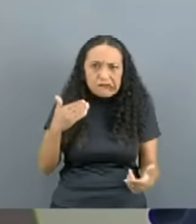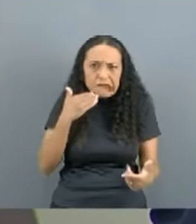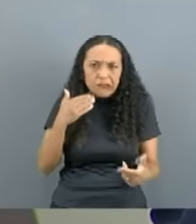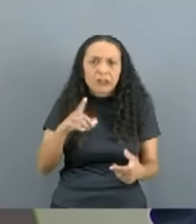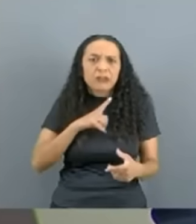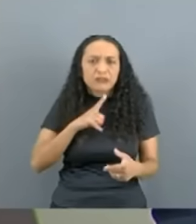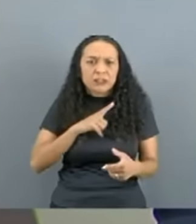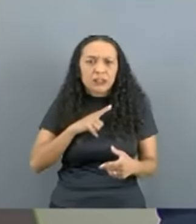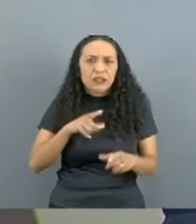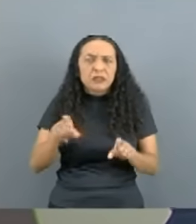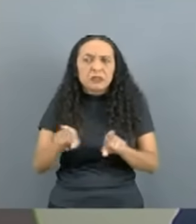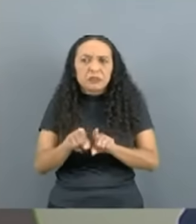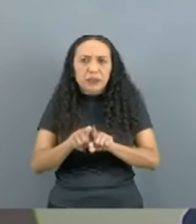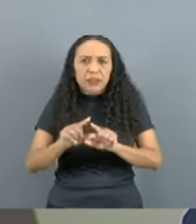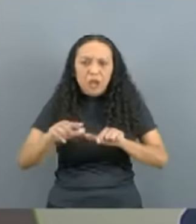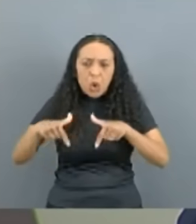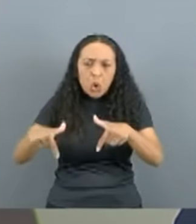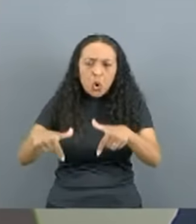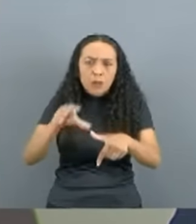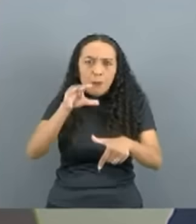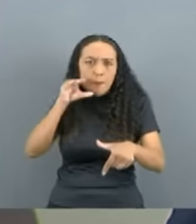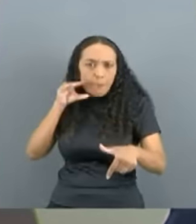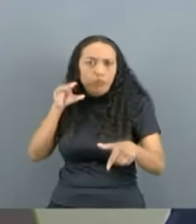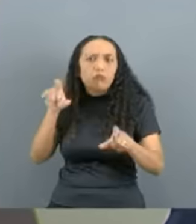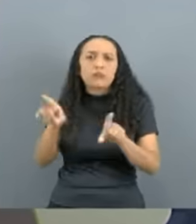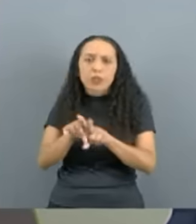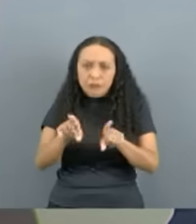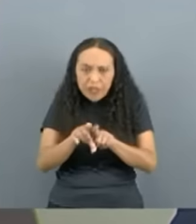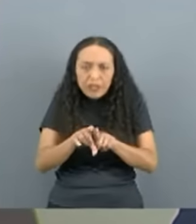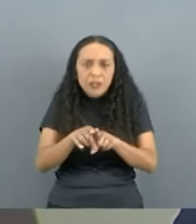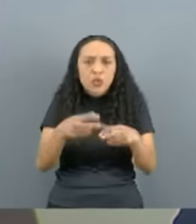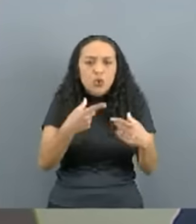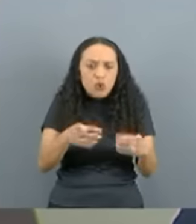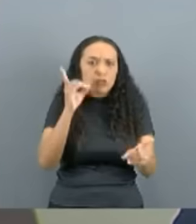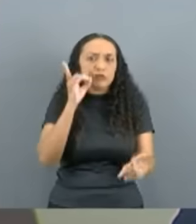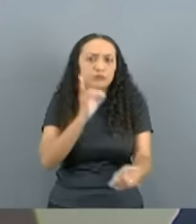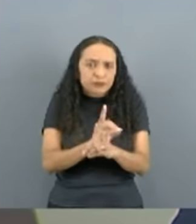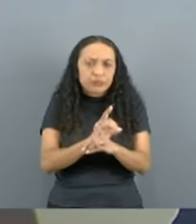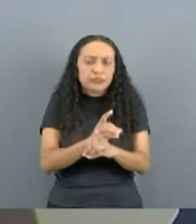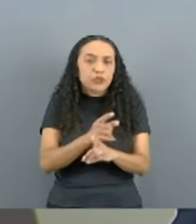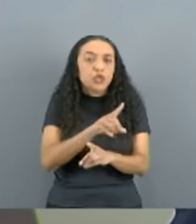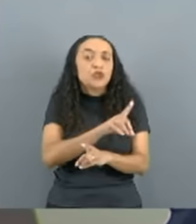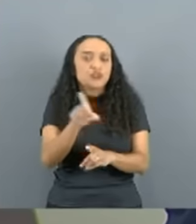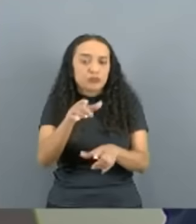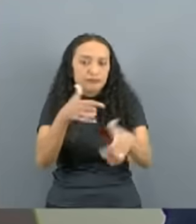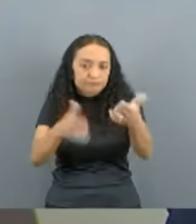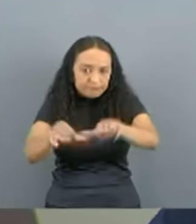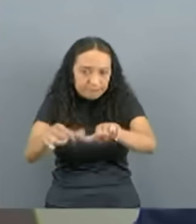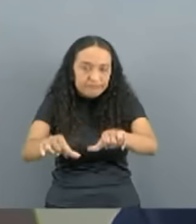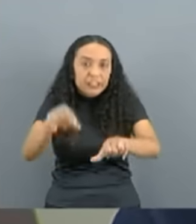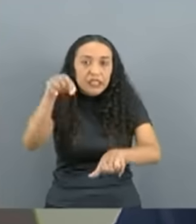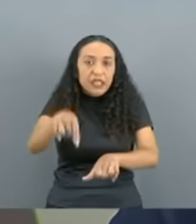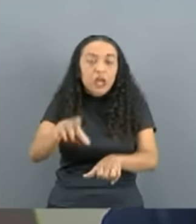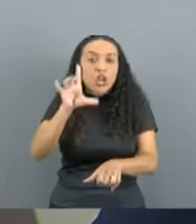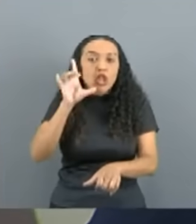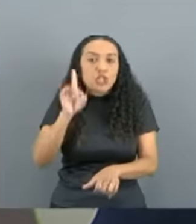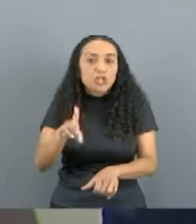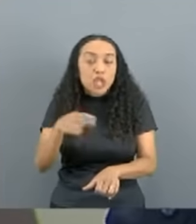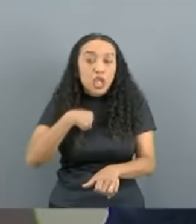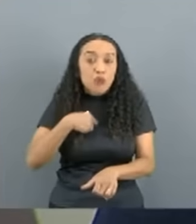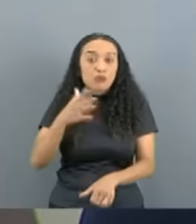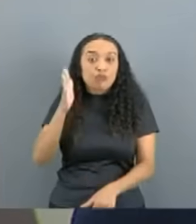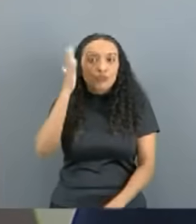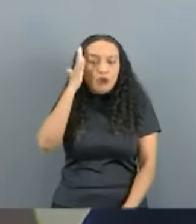muita ação e omissão. Muitas coisas foram identificadas nessa auditoria do INSS e ela só chegou ao meu